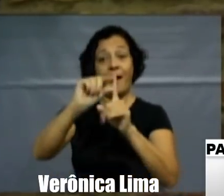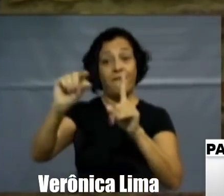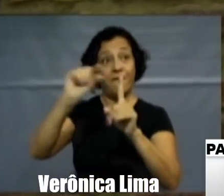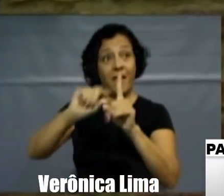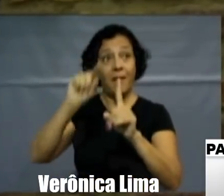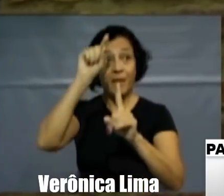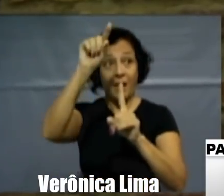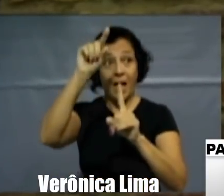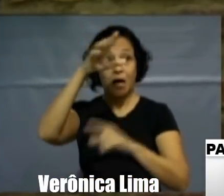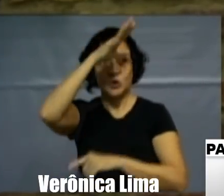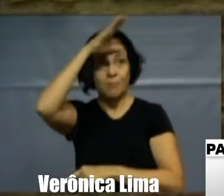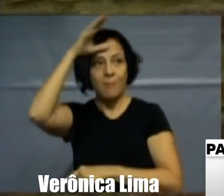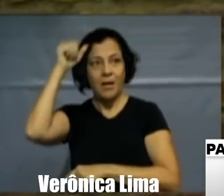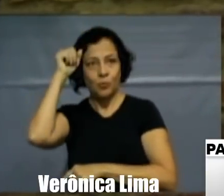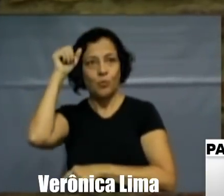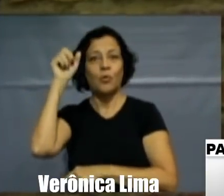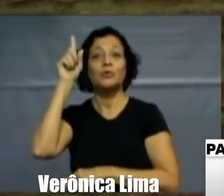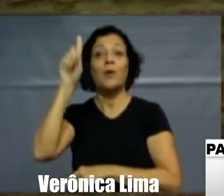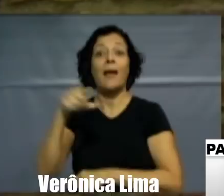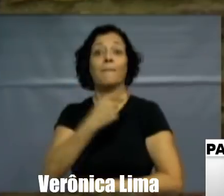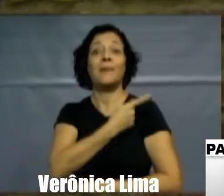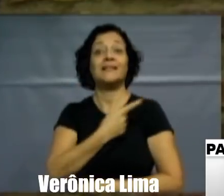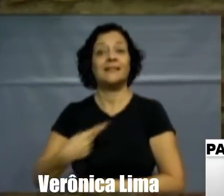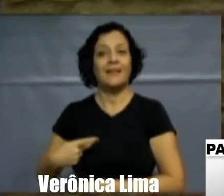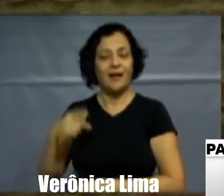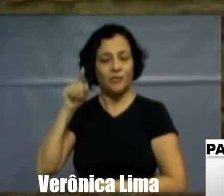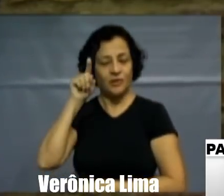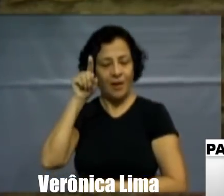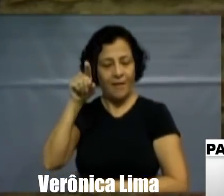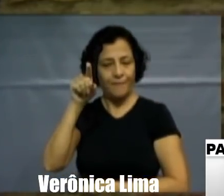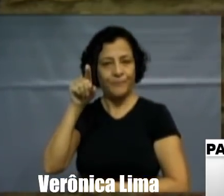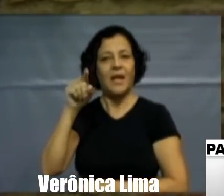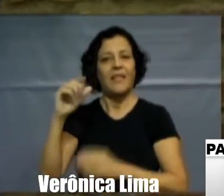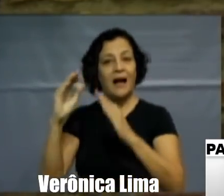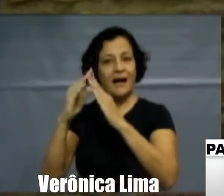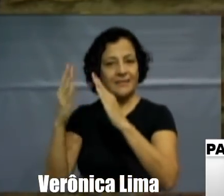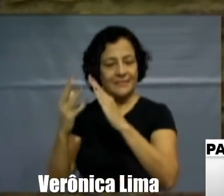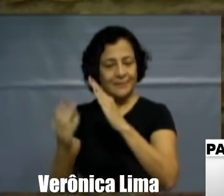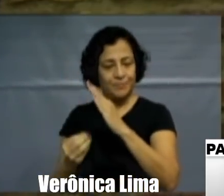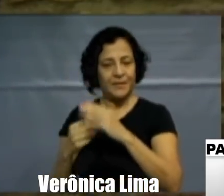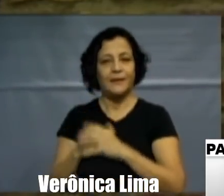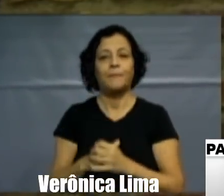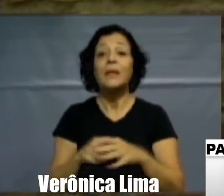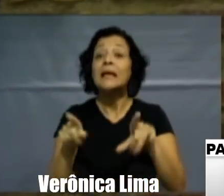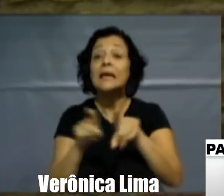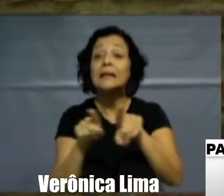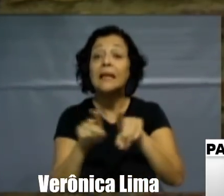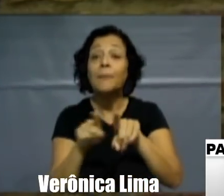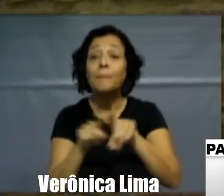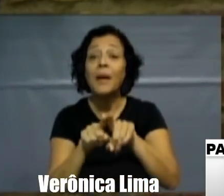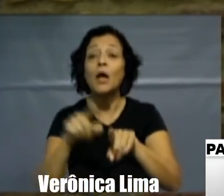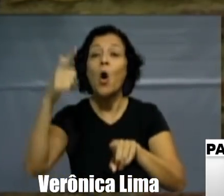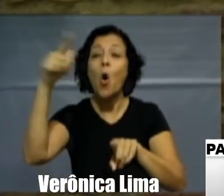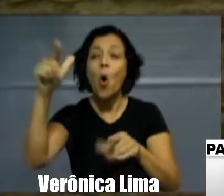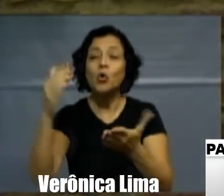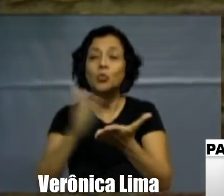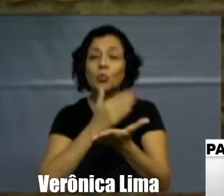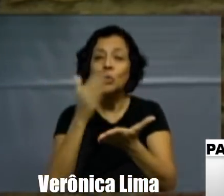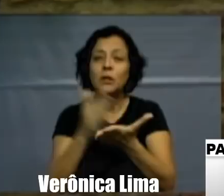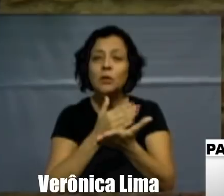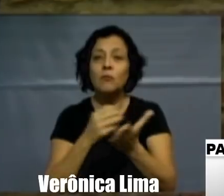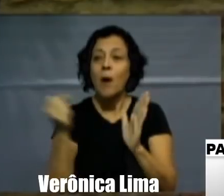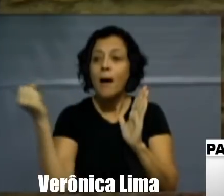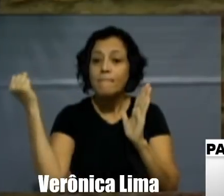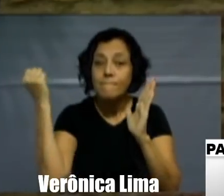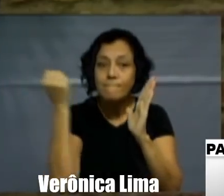livro As Marcas do Cristo, volume 1 de Hermínio Miranda, que livro maravilhoso, e está sem edição. Então vamos